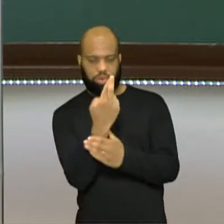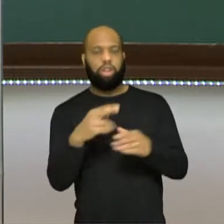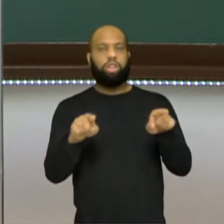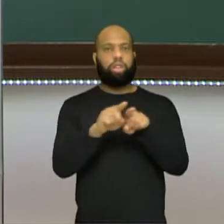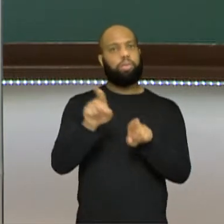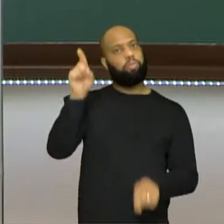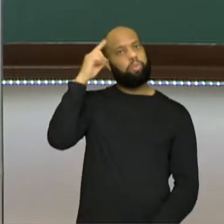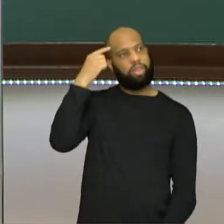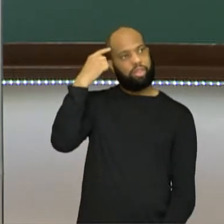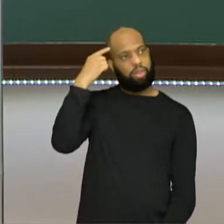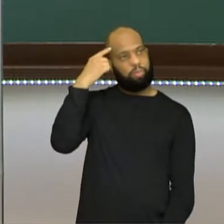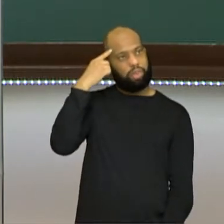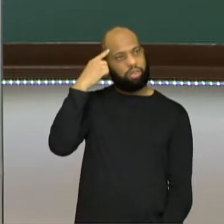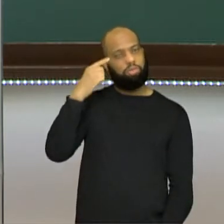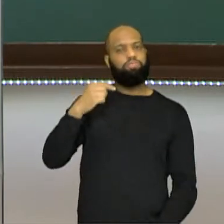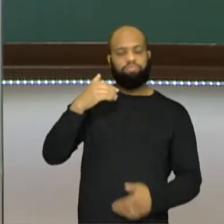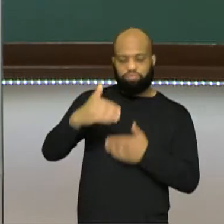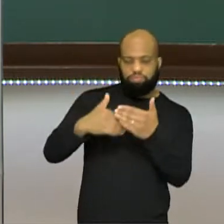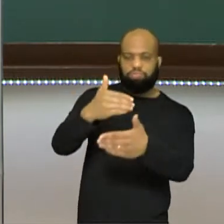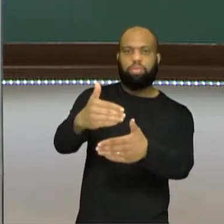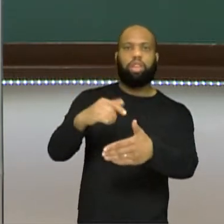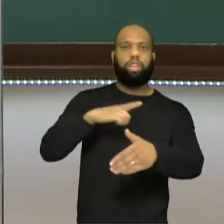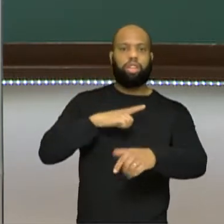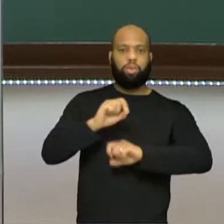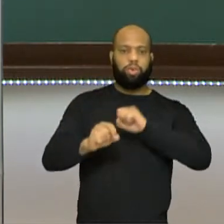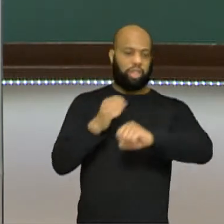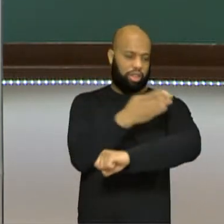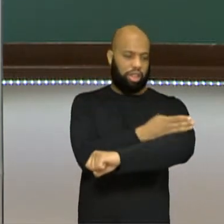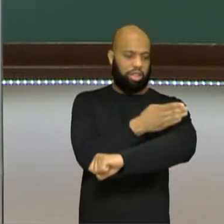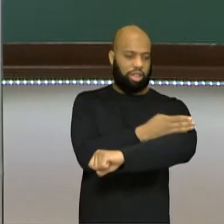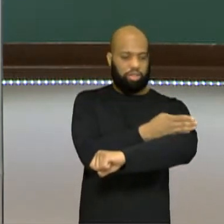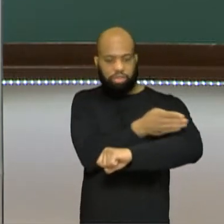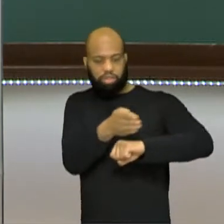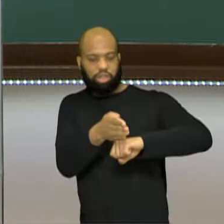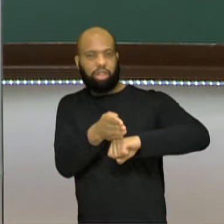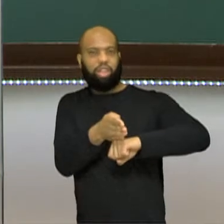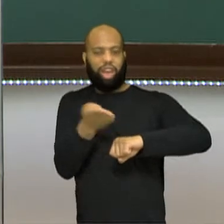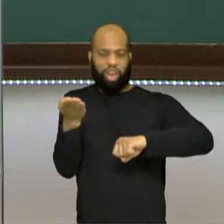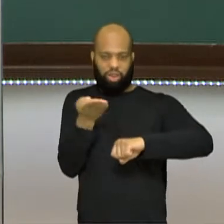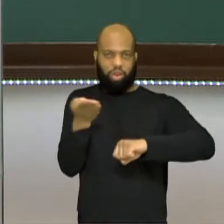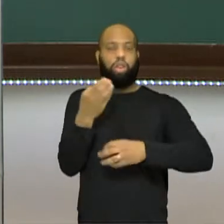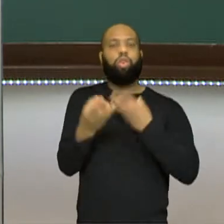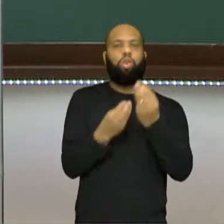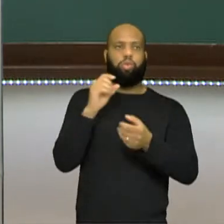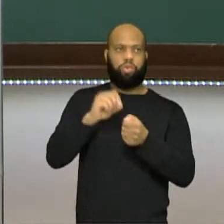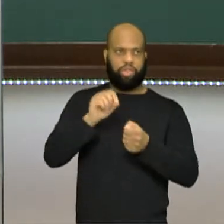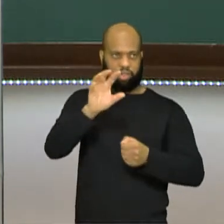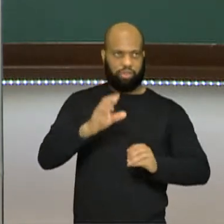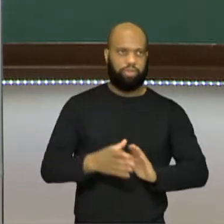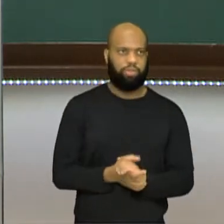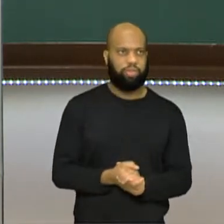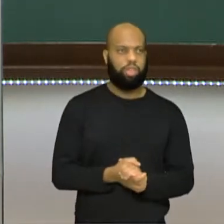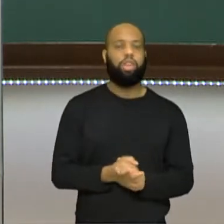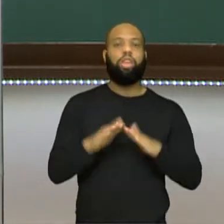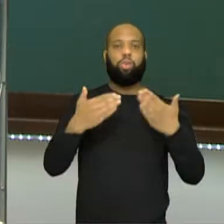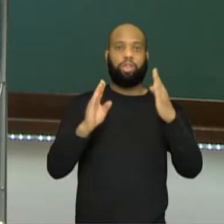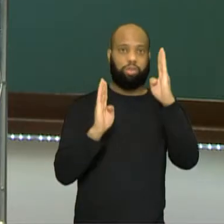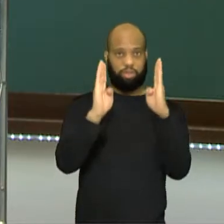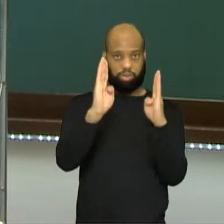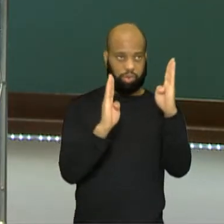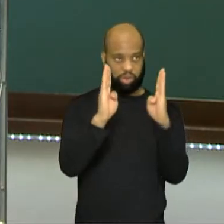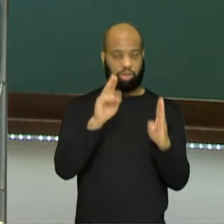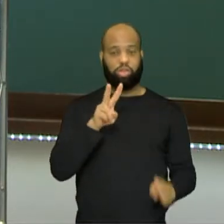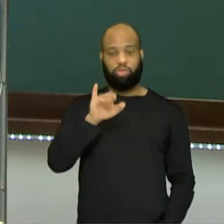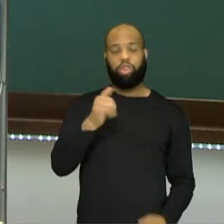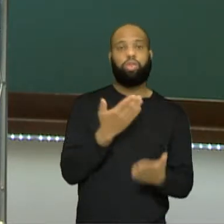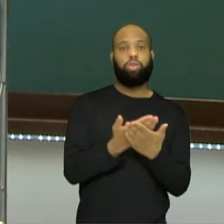pensamento que está ali passando do período da Idade Média para a modernidade, como fazer isso. Então, nesse período, nós vamos